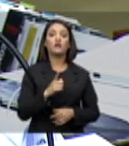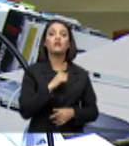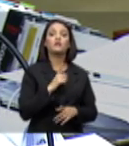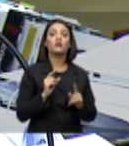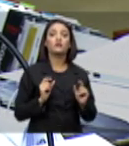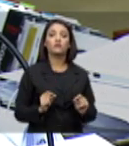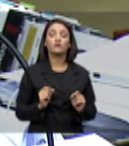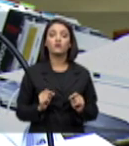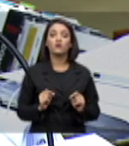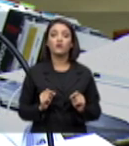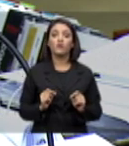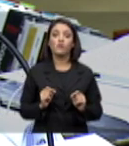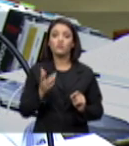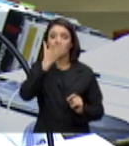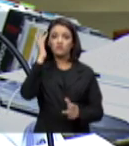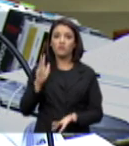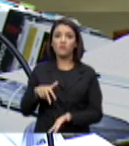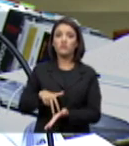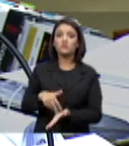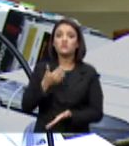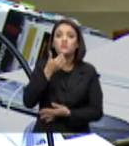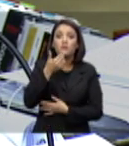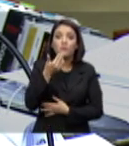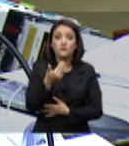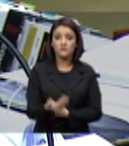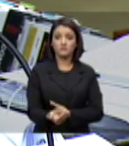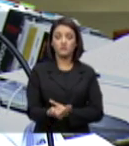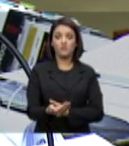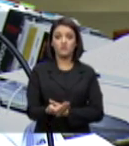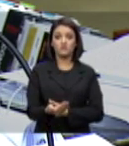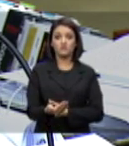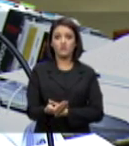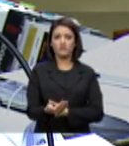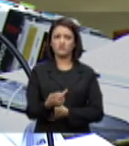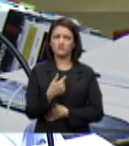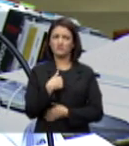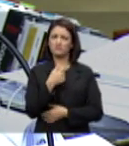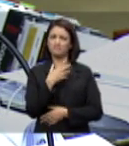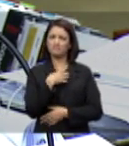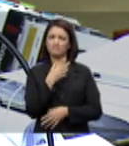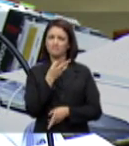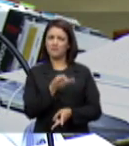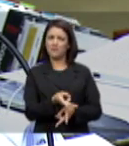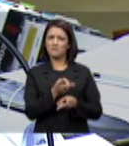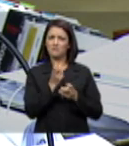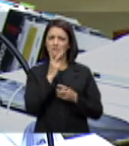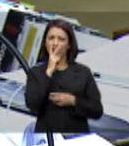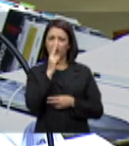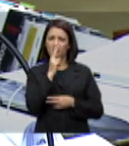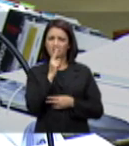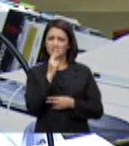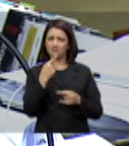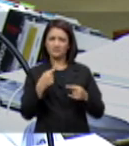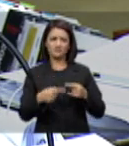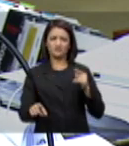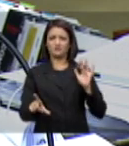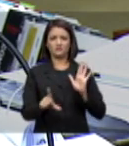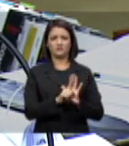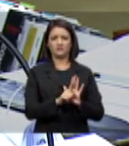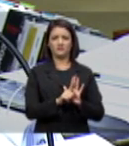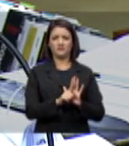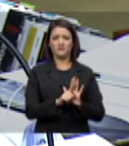aqui por parte do amicus curiae o pedido um requerimento que a meu ver não só não tem legitimidade